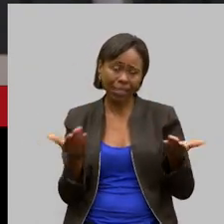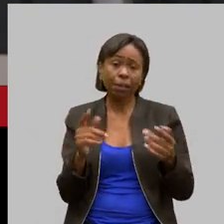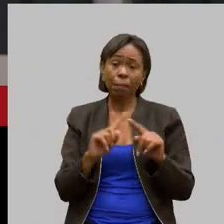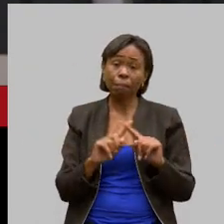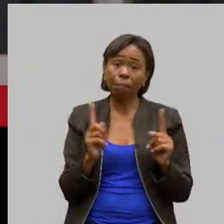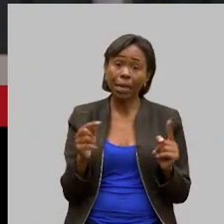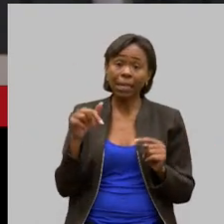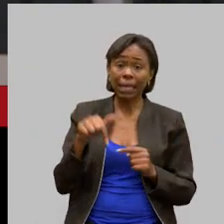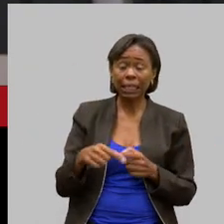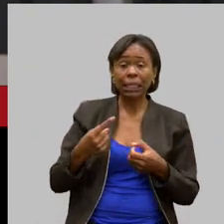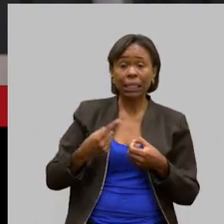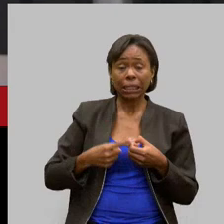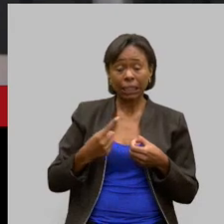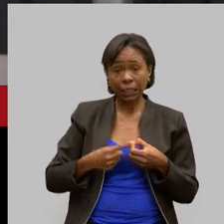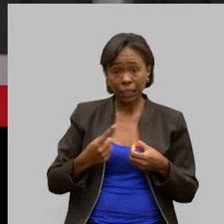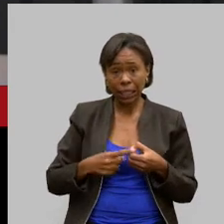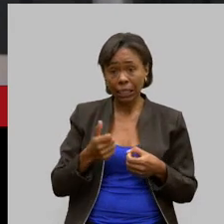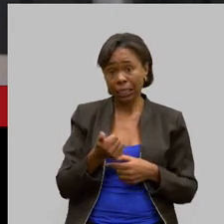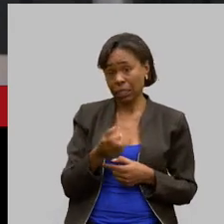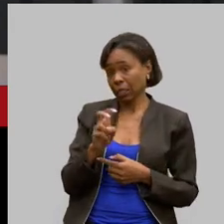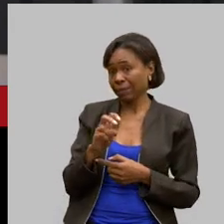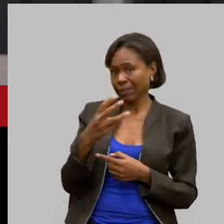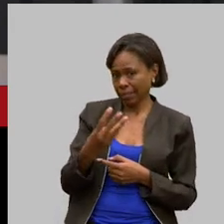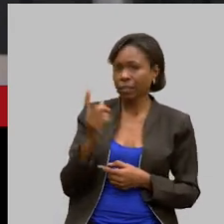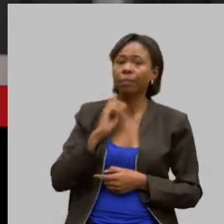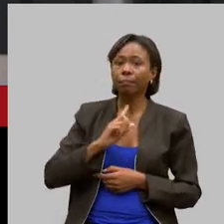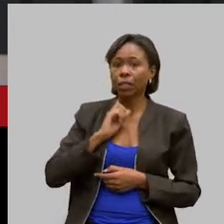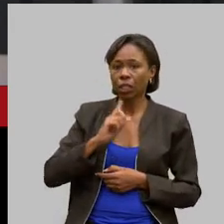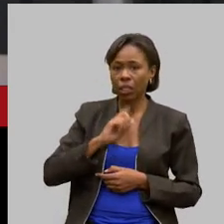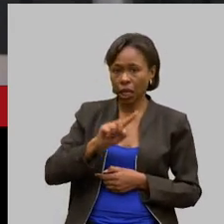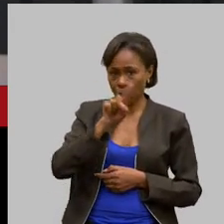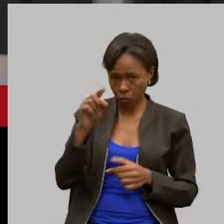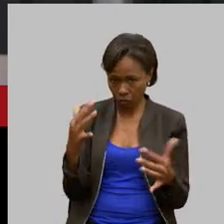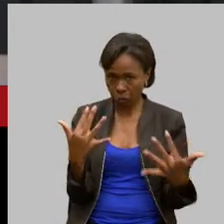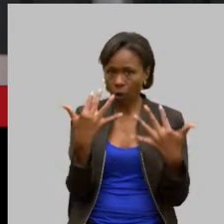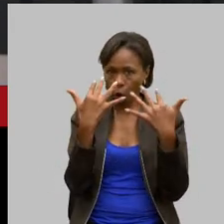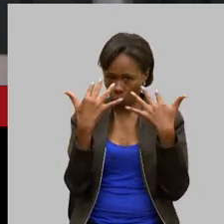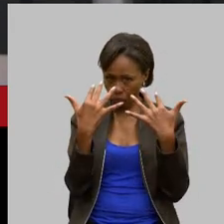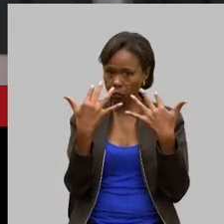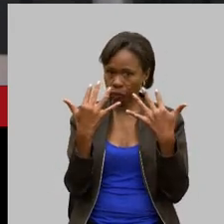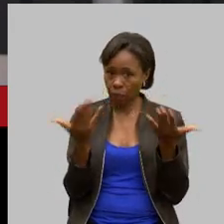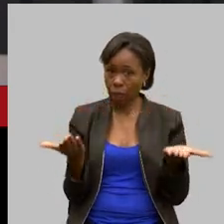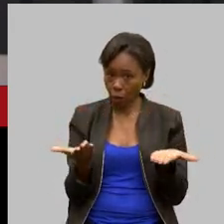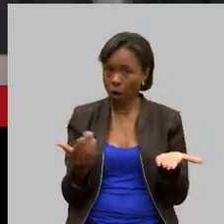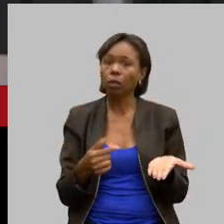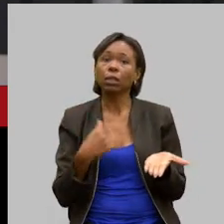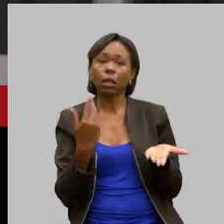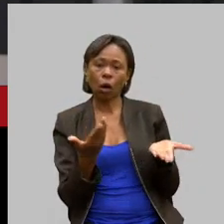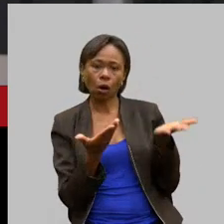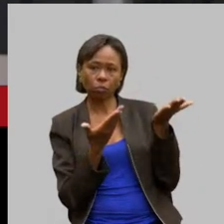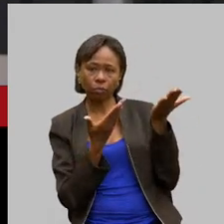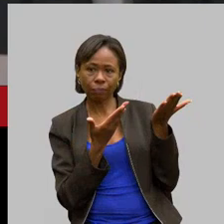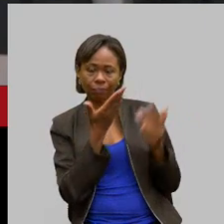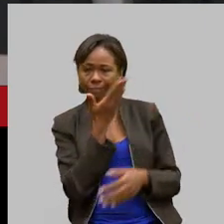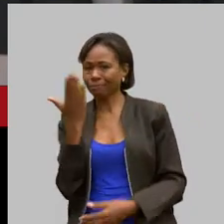Belo de Minas Gerais estão me ouvindo essa obra aqui olha se eu colocar